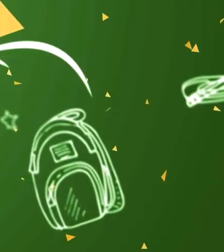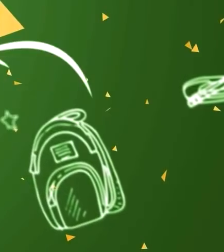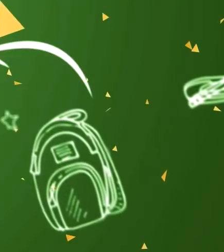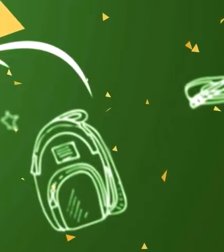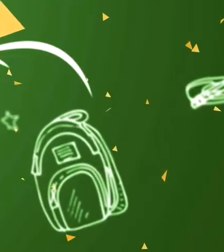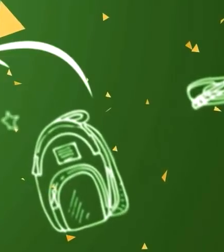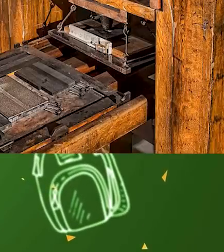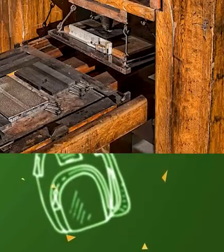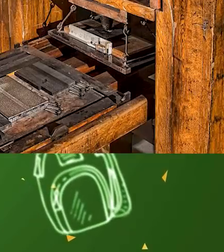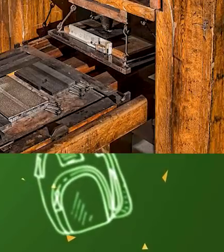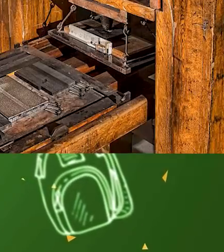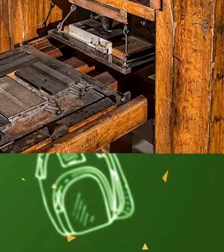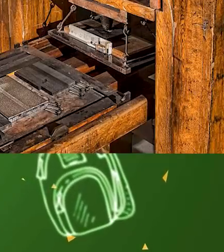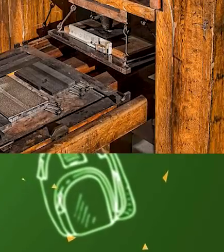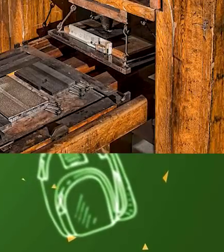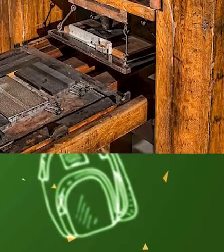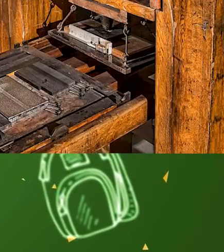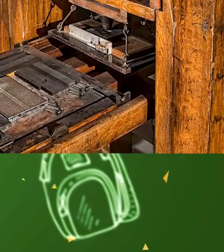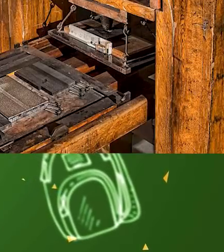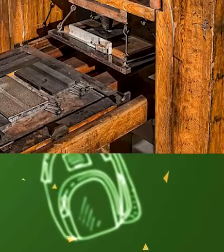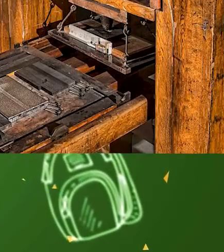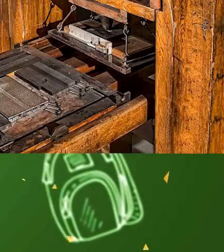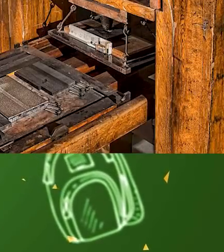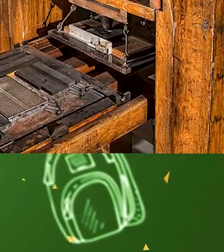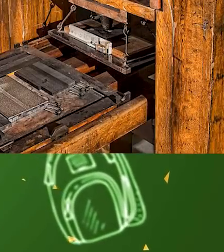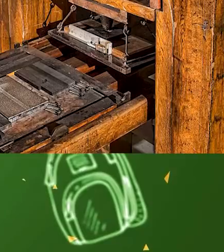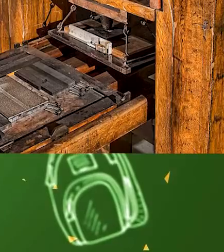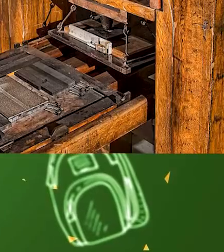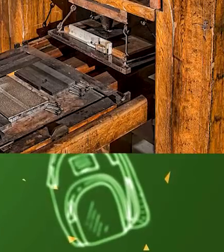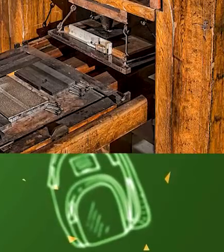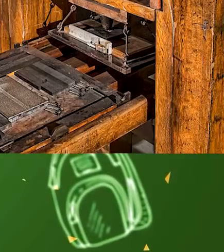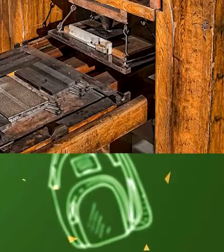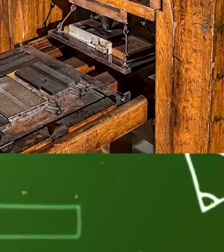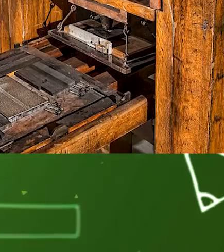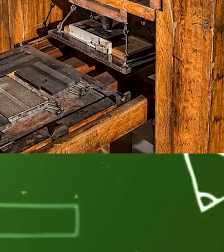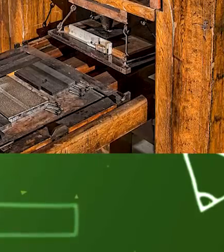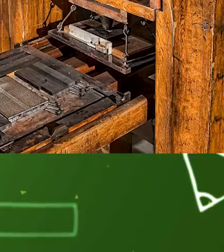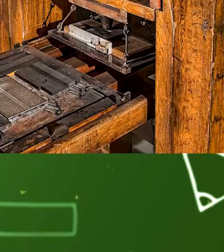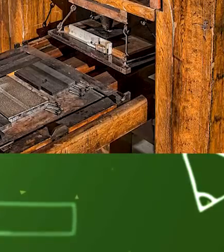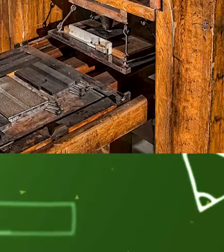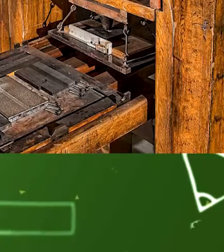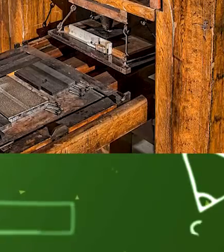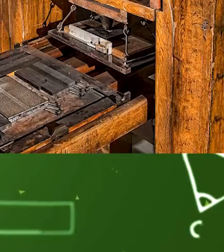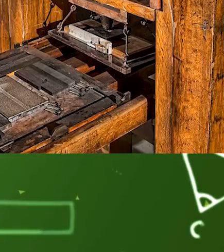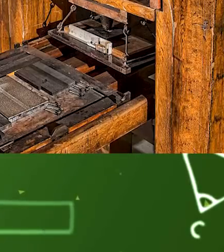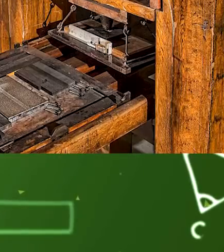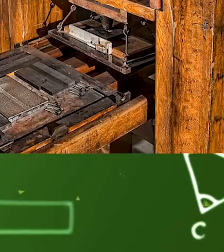Depois da criação da prensa, ajudou muito na impressão dos escritos.